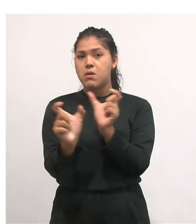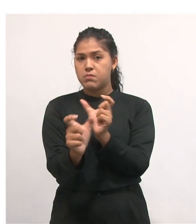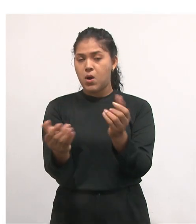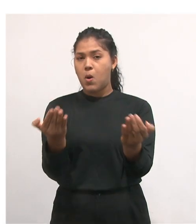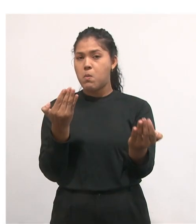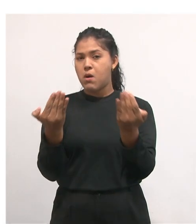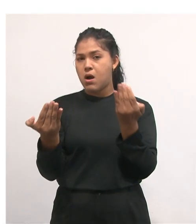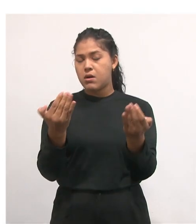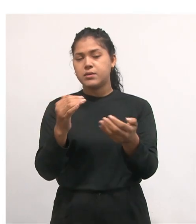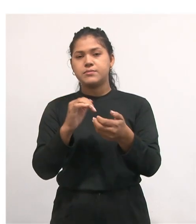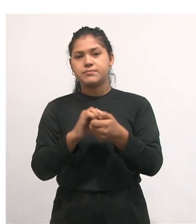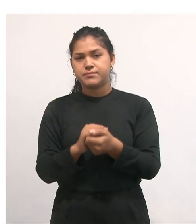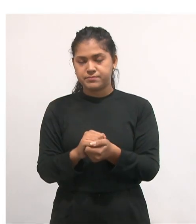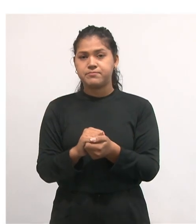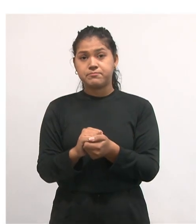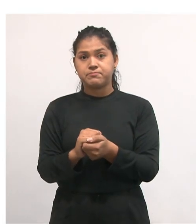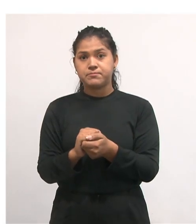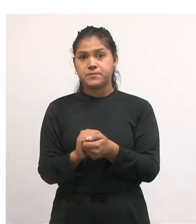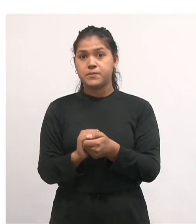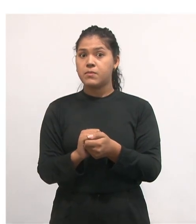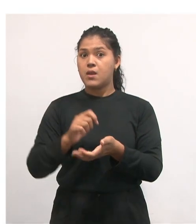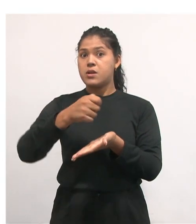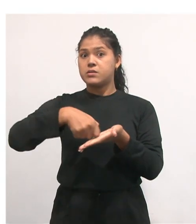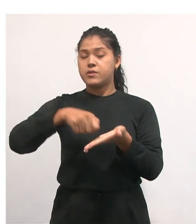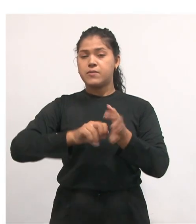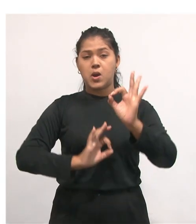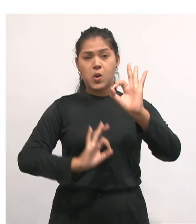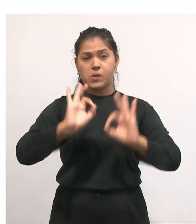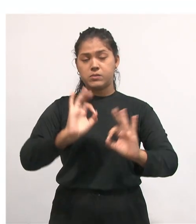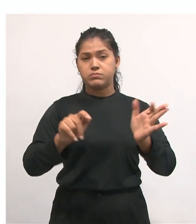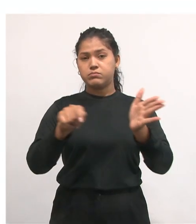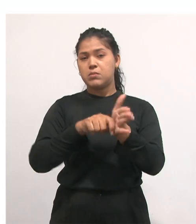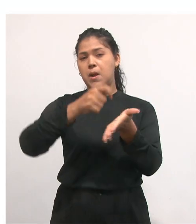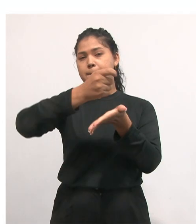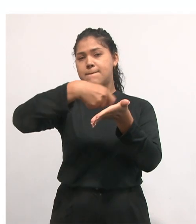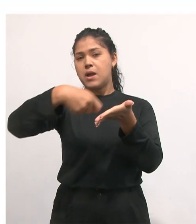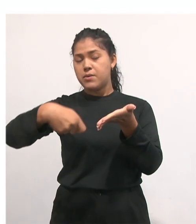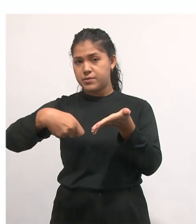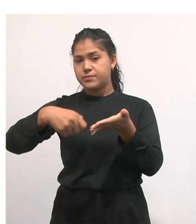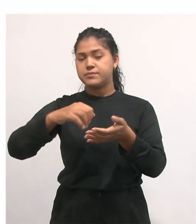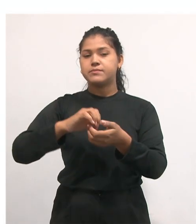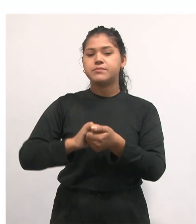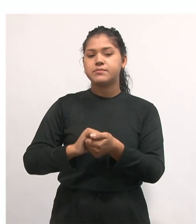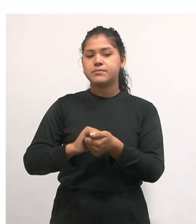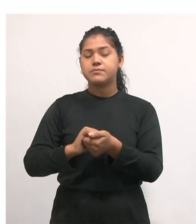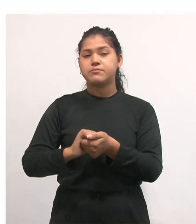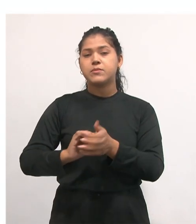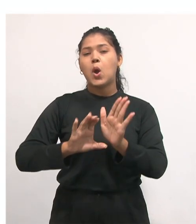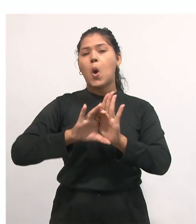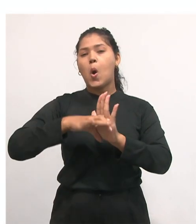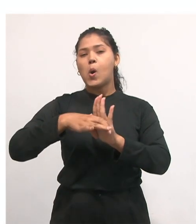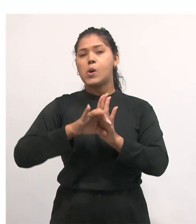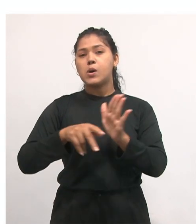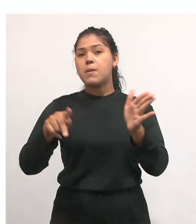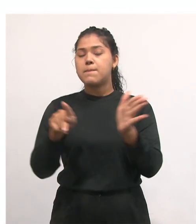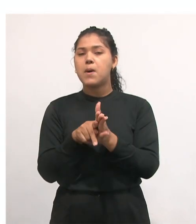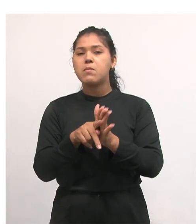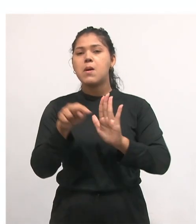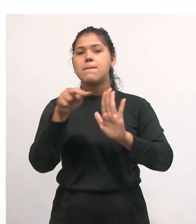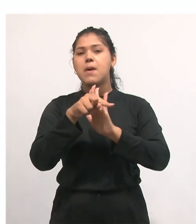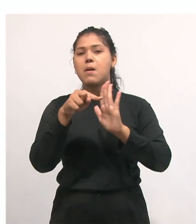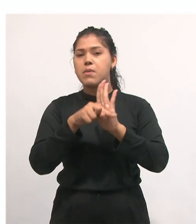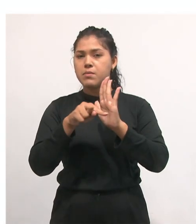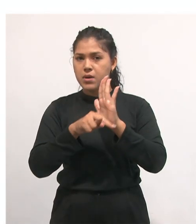Modelar uma regressão linear e conceituar questionário e